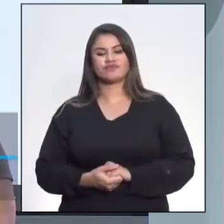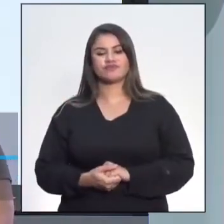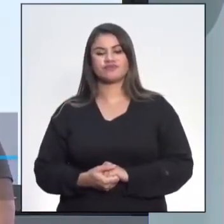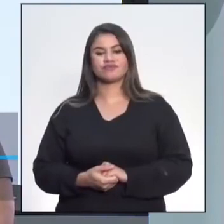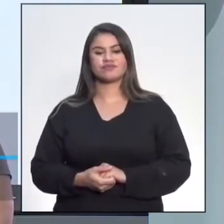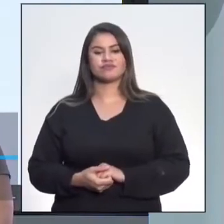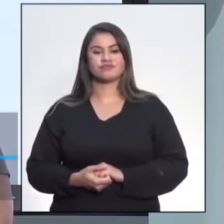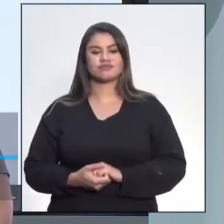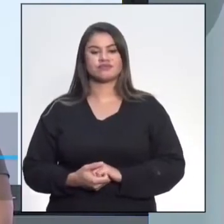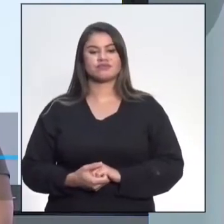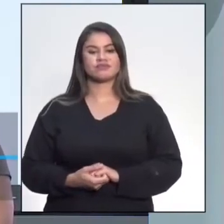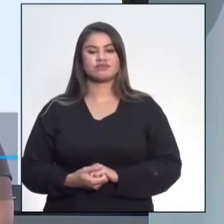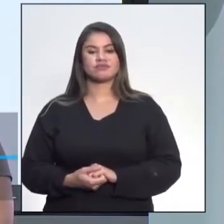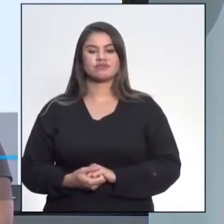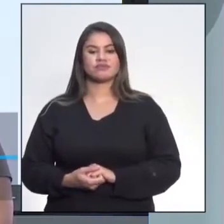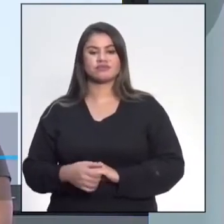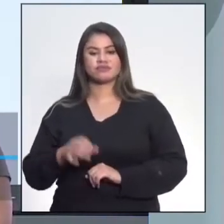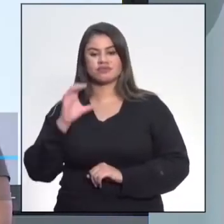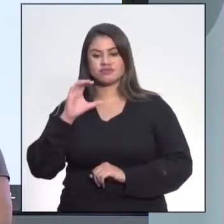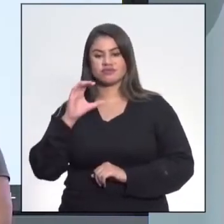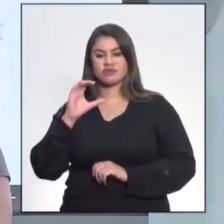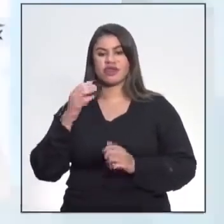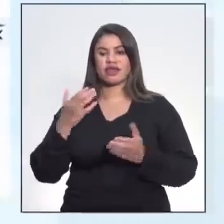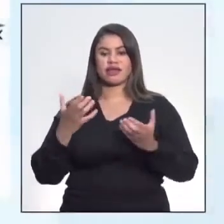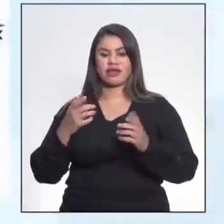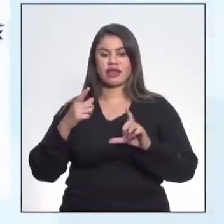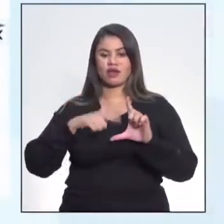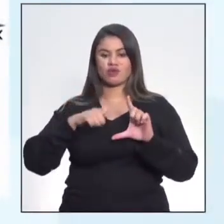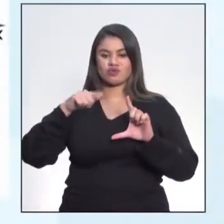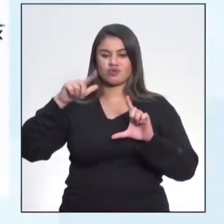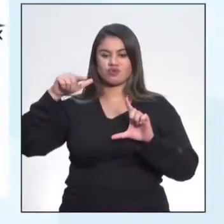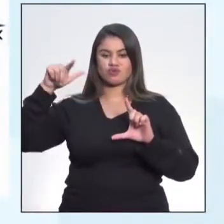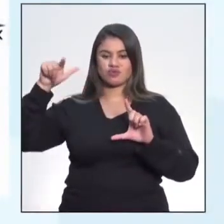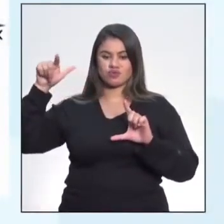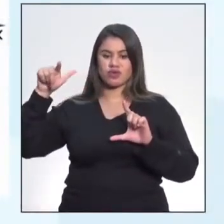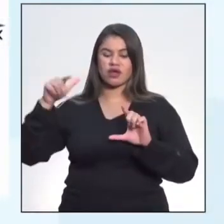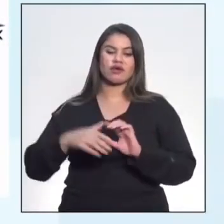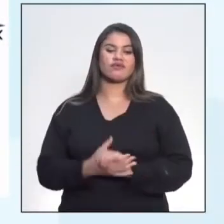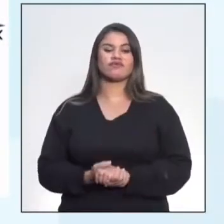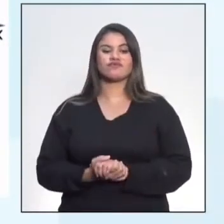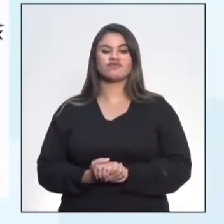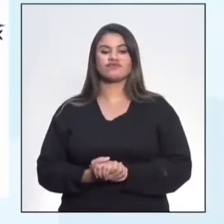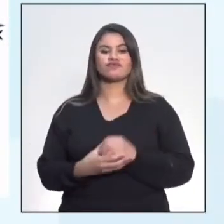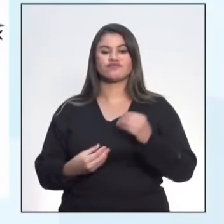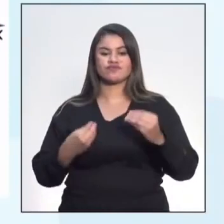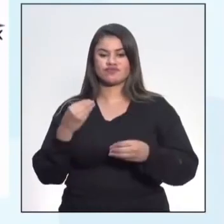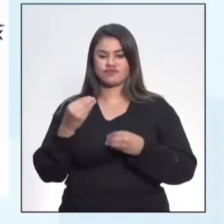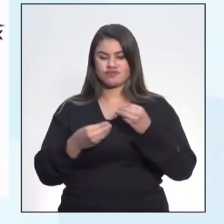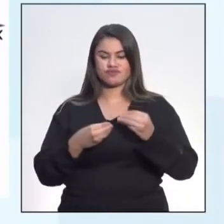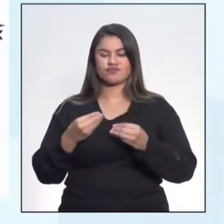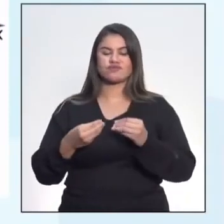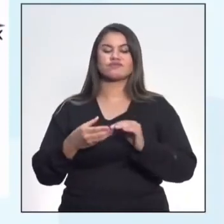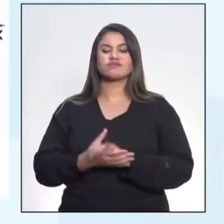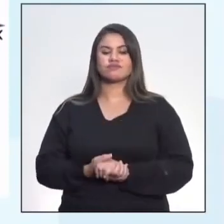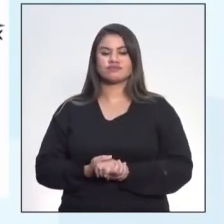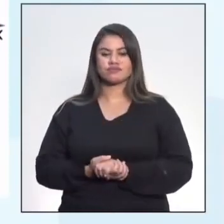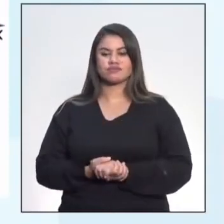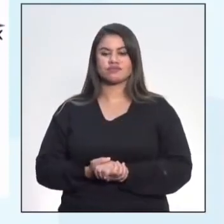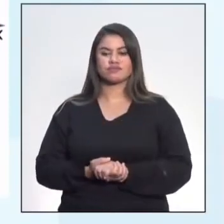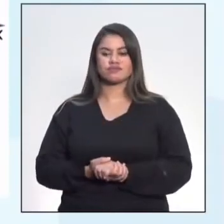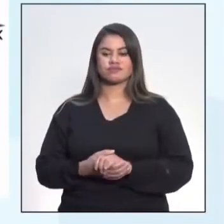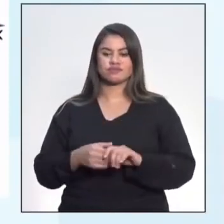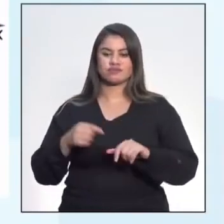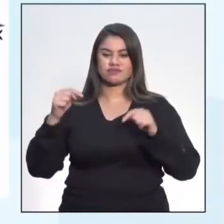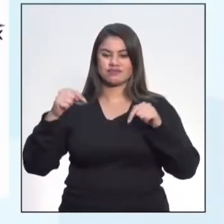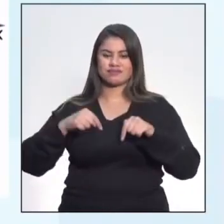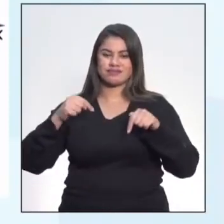No item C, ele quer que eu construa o gráfico. Então, a gente tem lá a construção. Eu vou mostrar para vocês passo a passo. Claro, como eu vou fazer aqui na lousa,